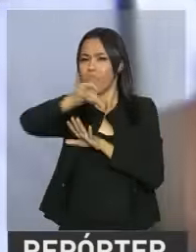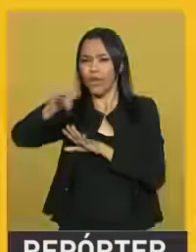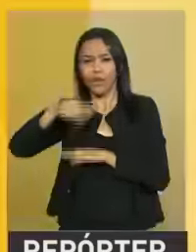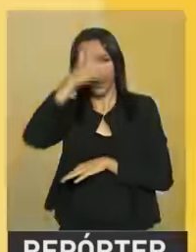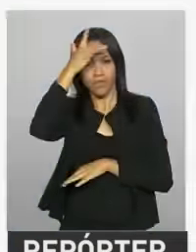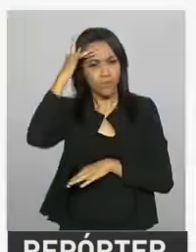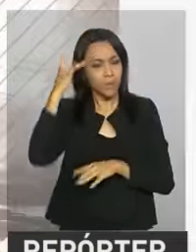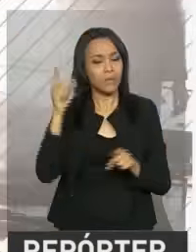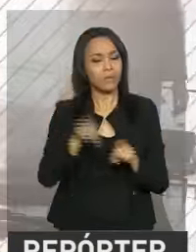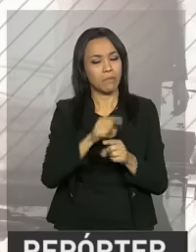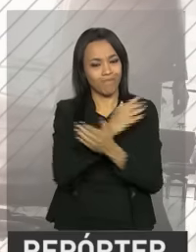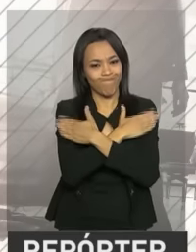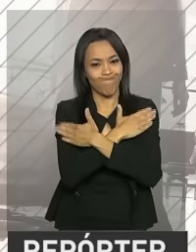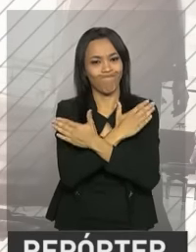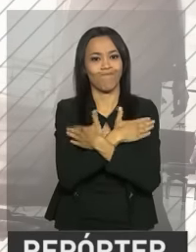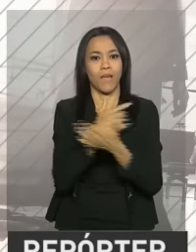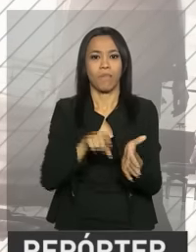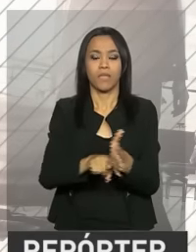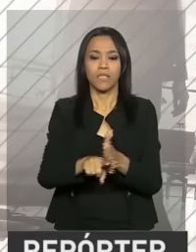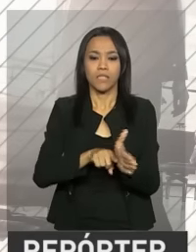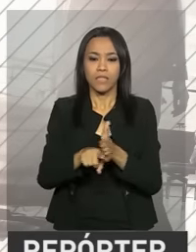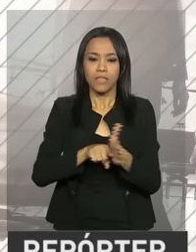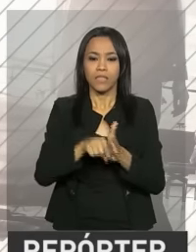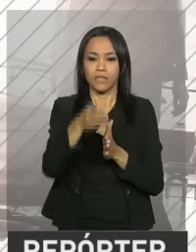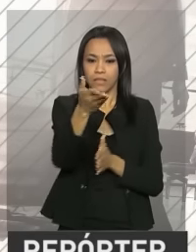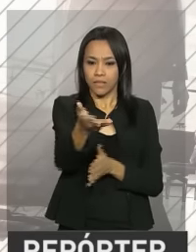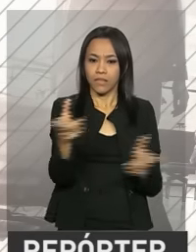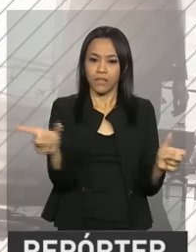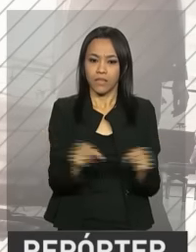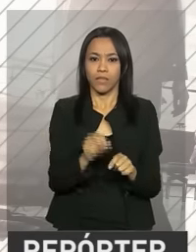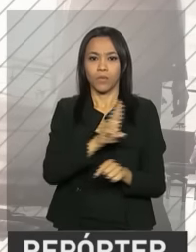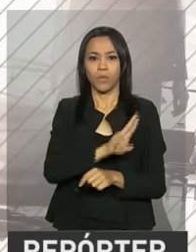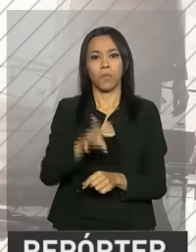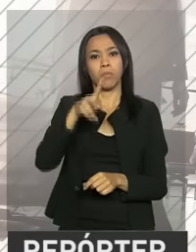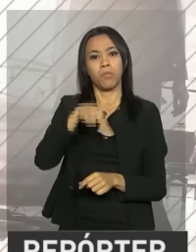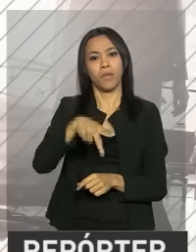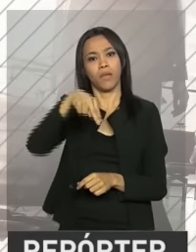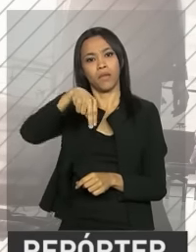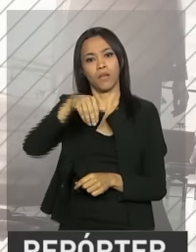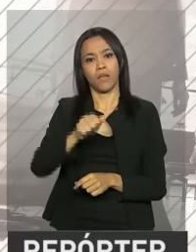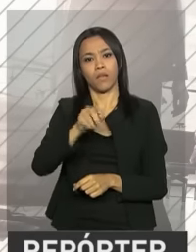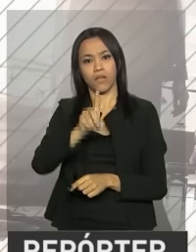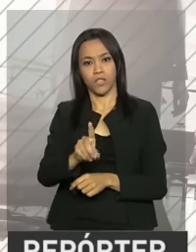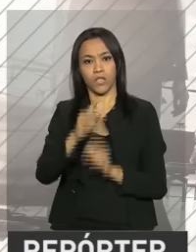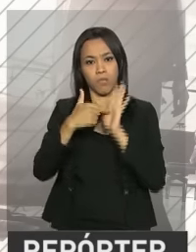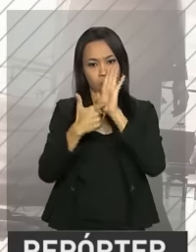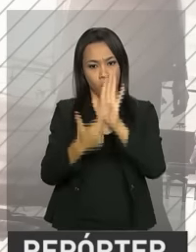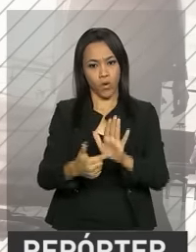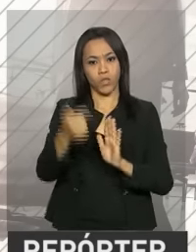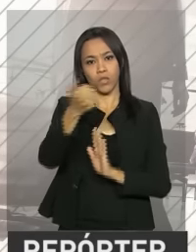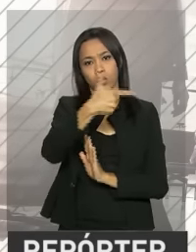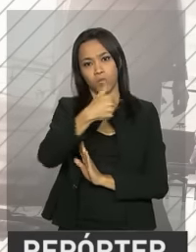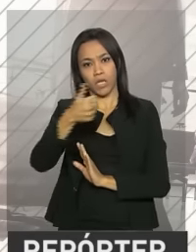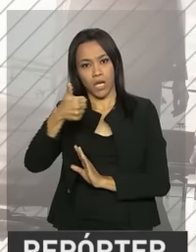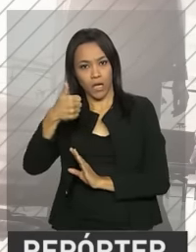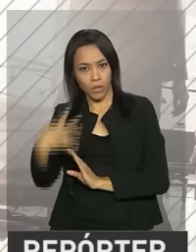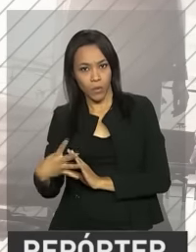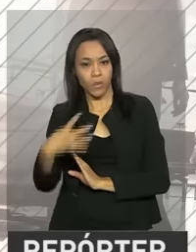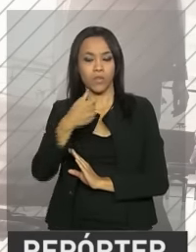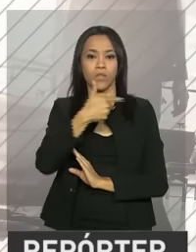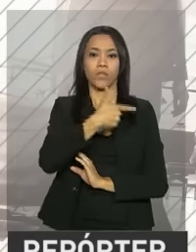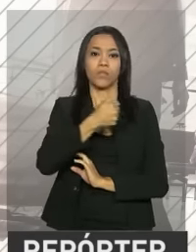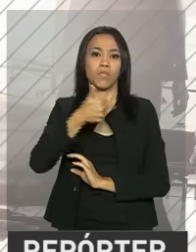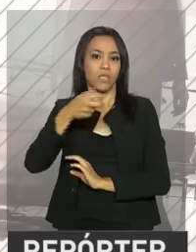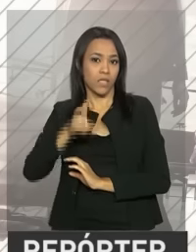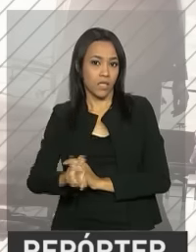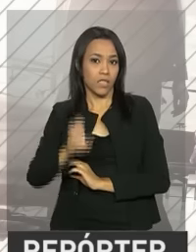brasileiros. A Pesquisa Nacional por Amostra de Domicílios, PNAD, mostra que de 2014 para 2015, o número de